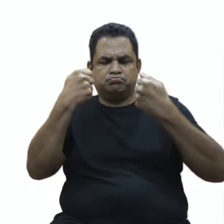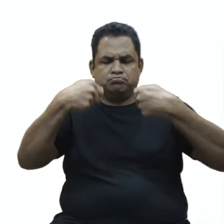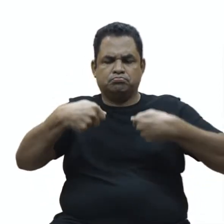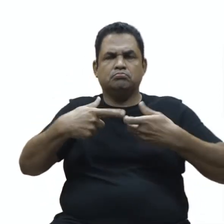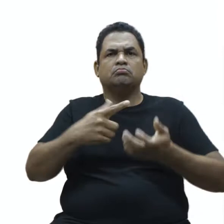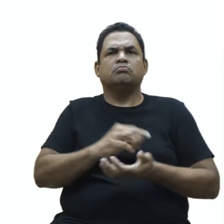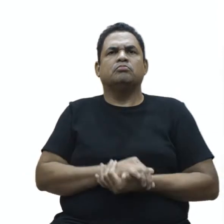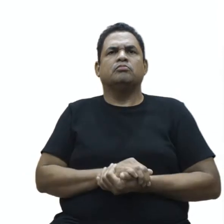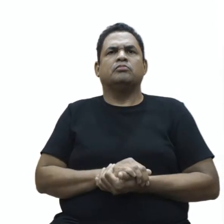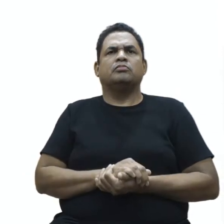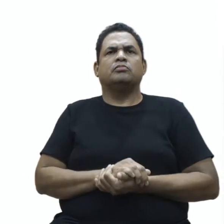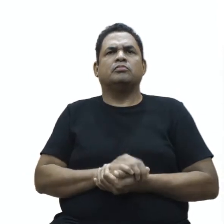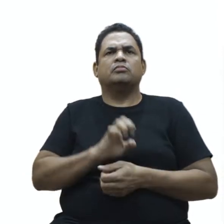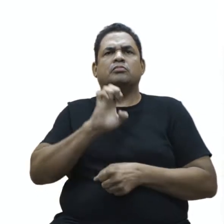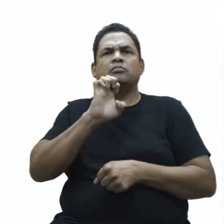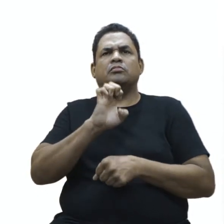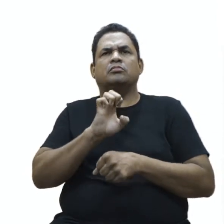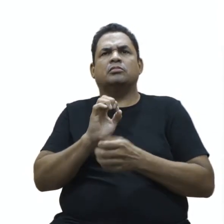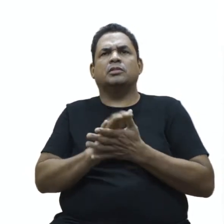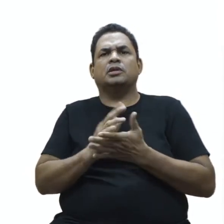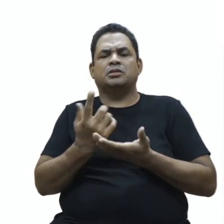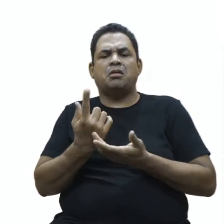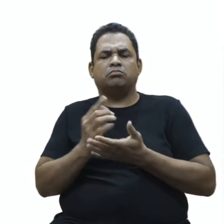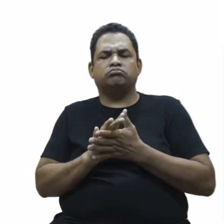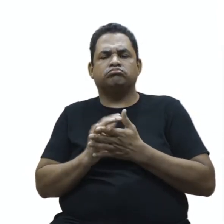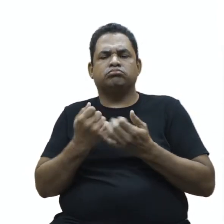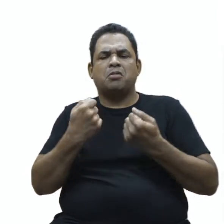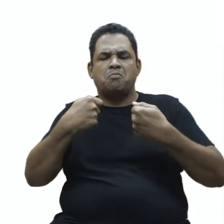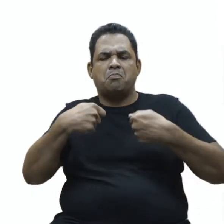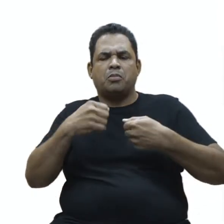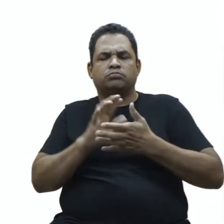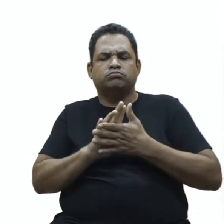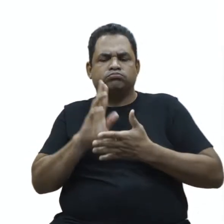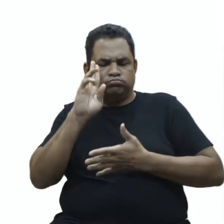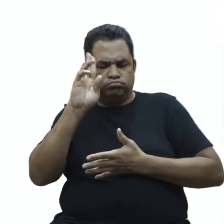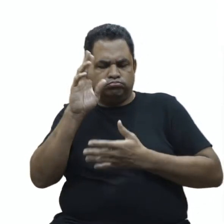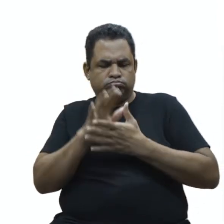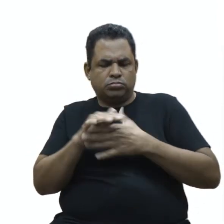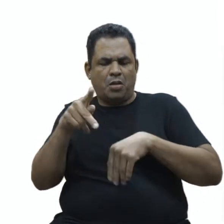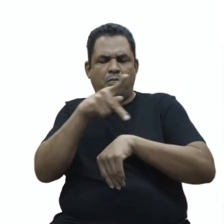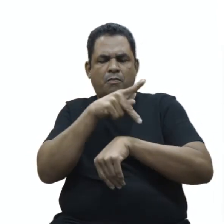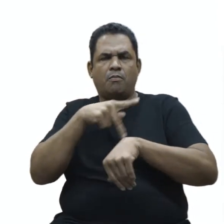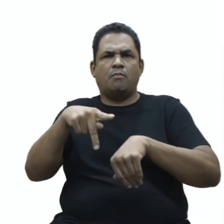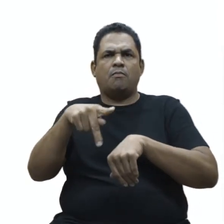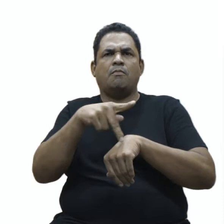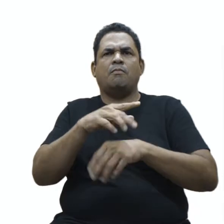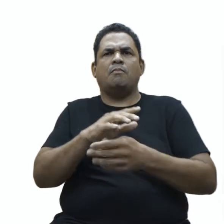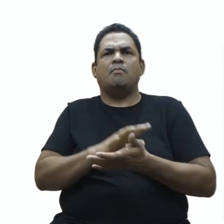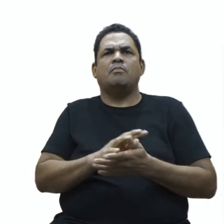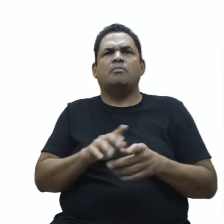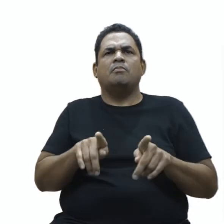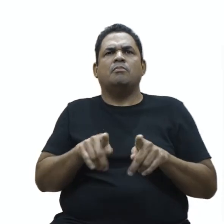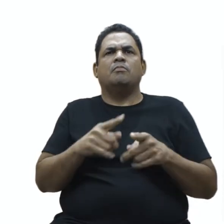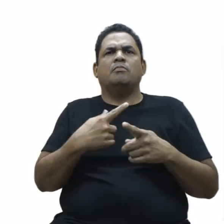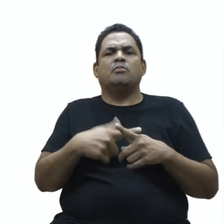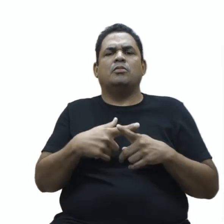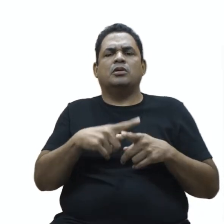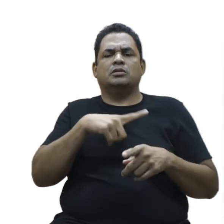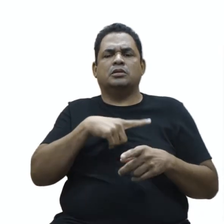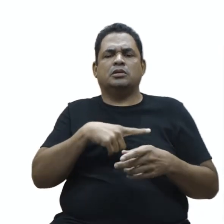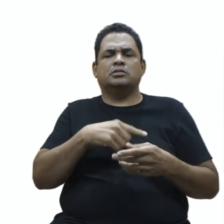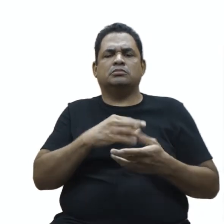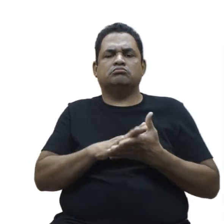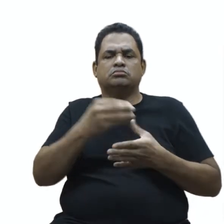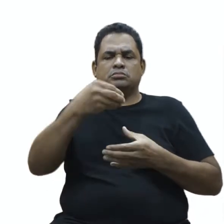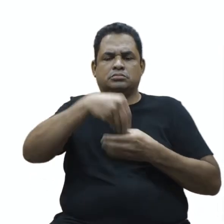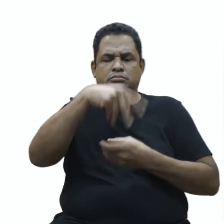Então, o Estado, ele domina uma nação, né? Ele existe também porque existem pessoas ali, existe